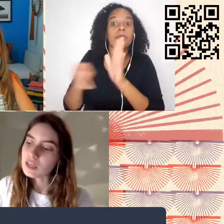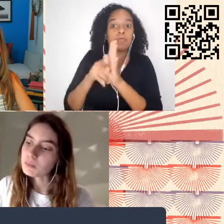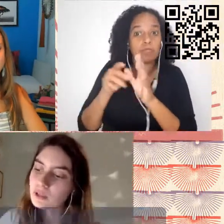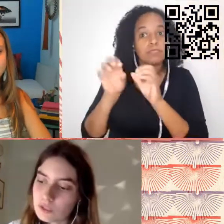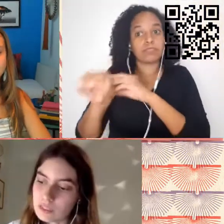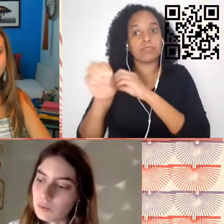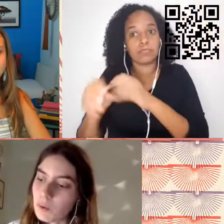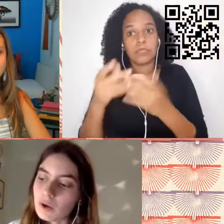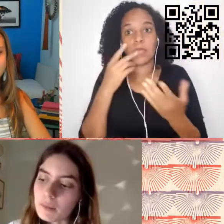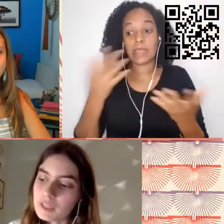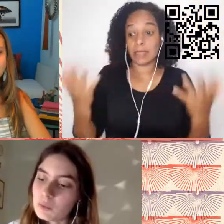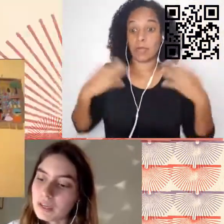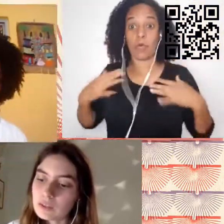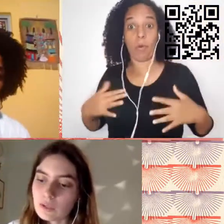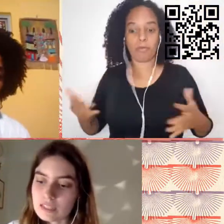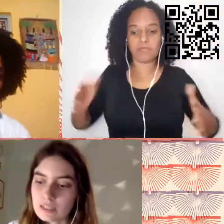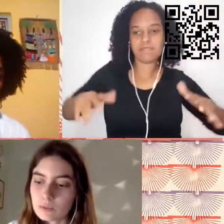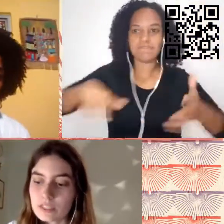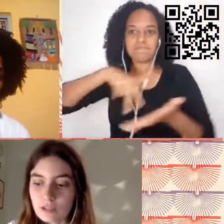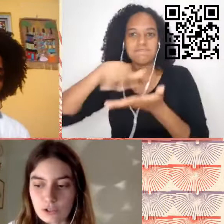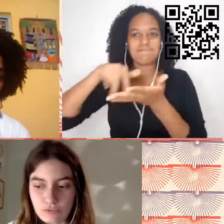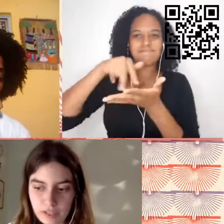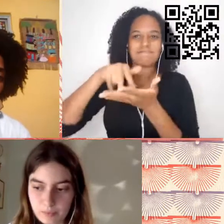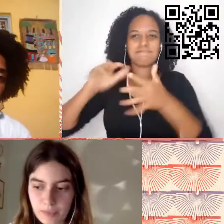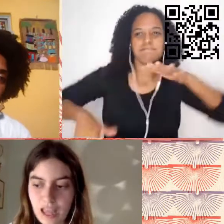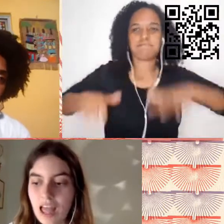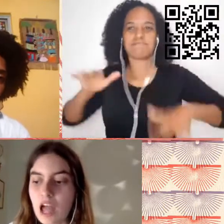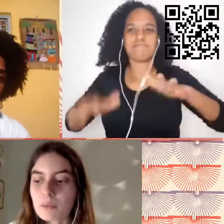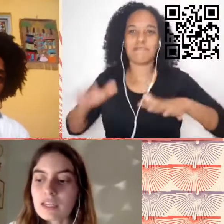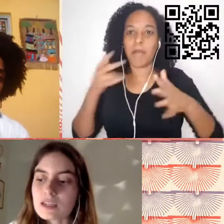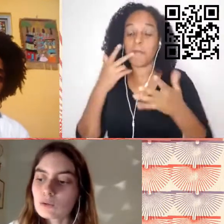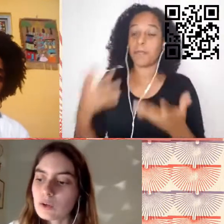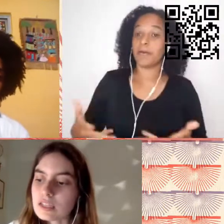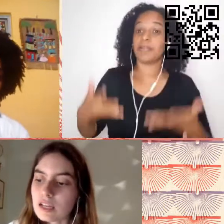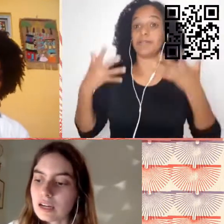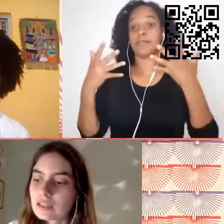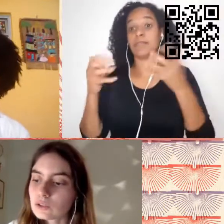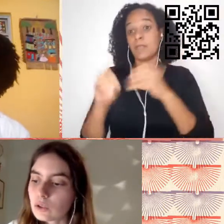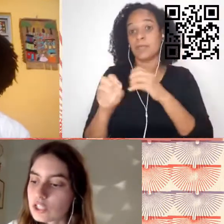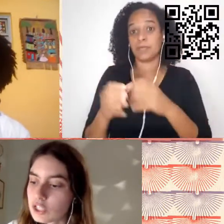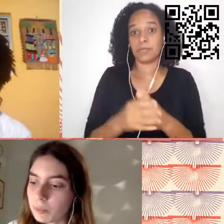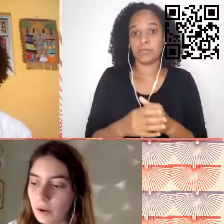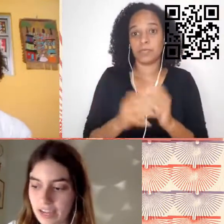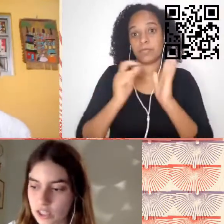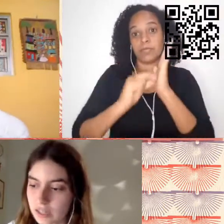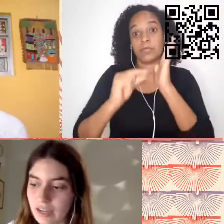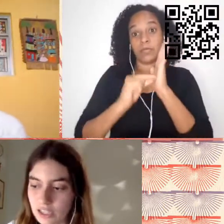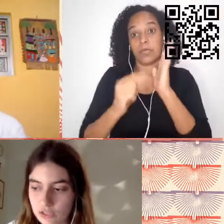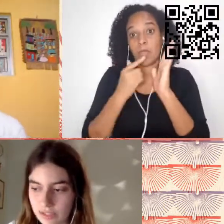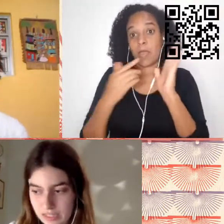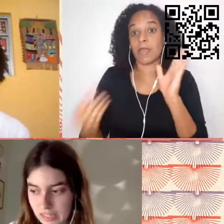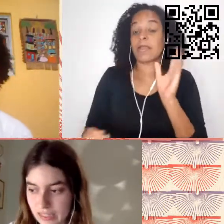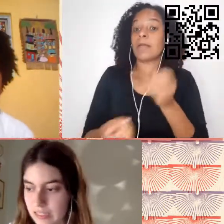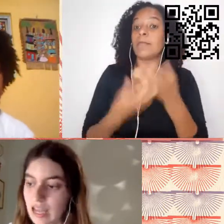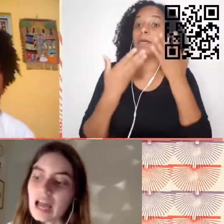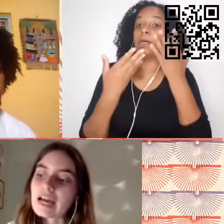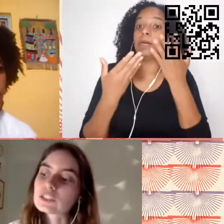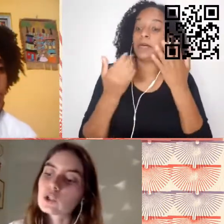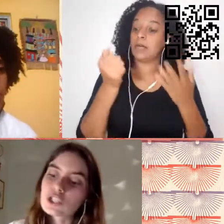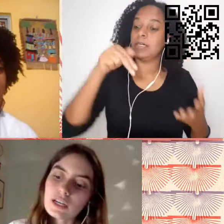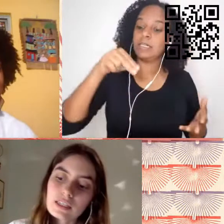a dança e a percussão como caminho para a educação e seu dever. É uma das autoras da antologia poética Narrativas